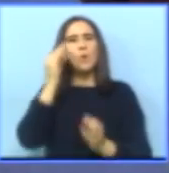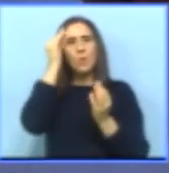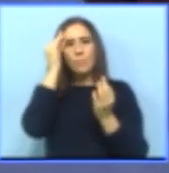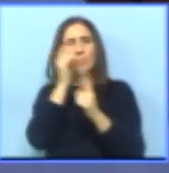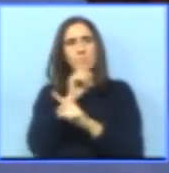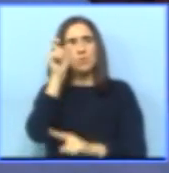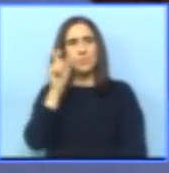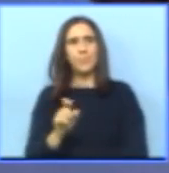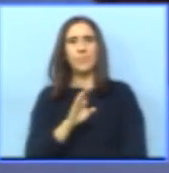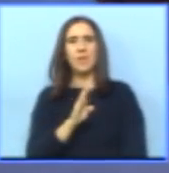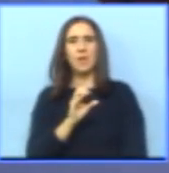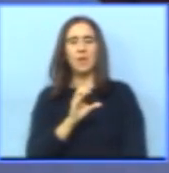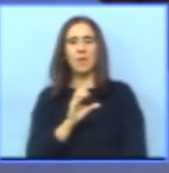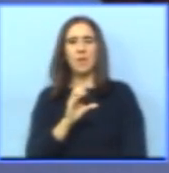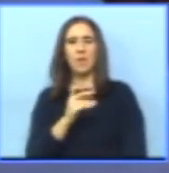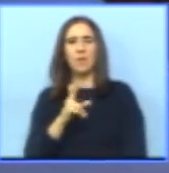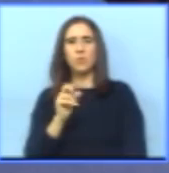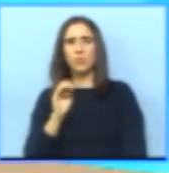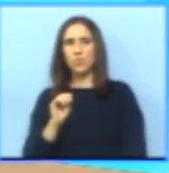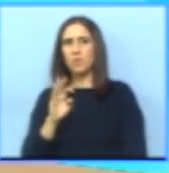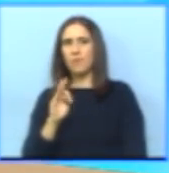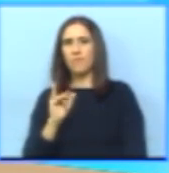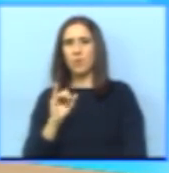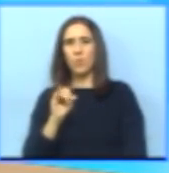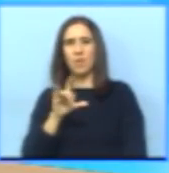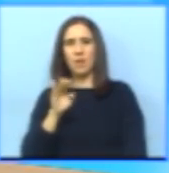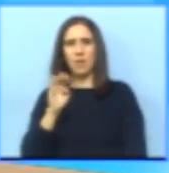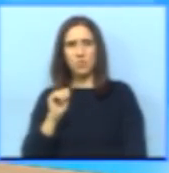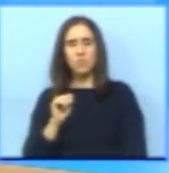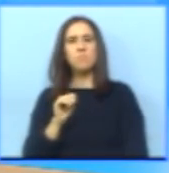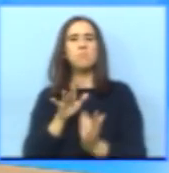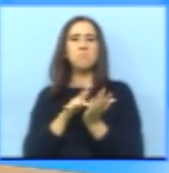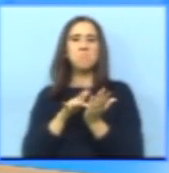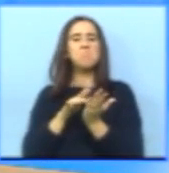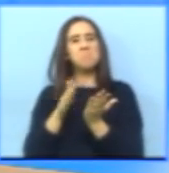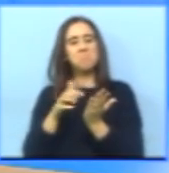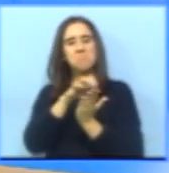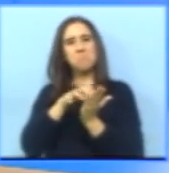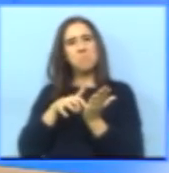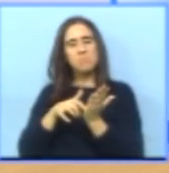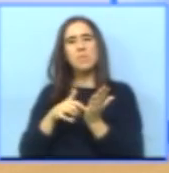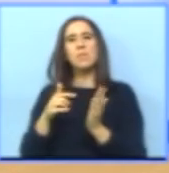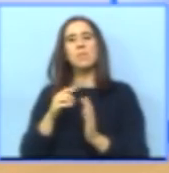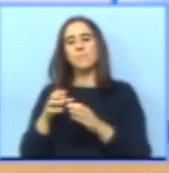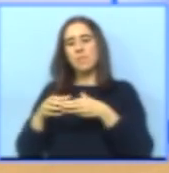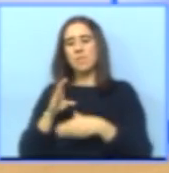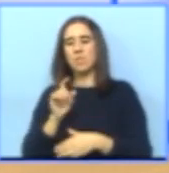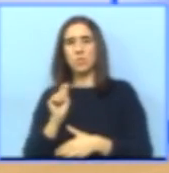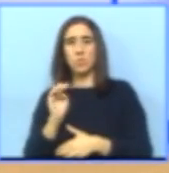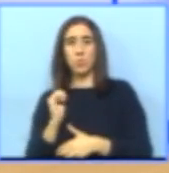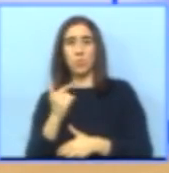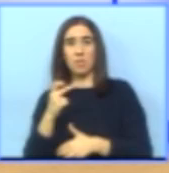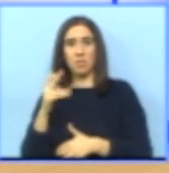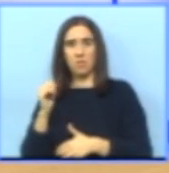livro que é uma história dos jesuítas. Durante muito tempo a literatura eram